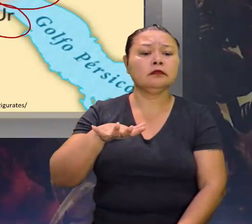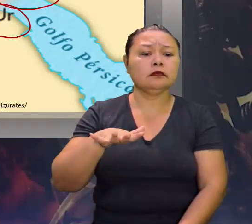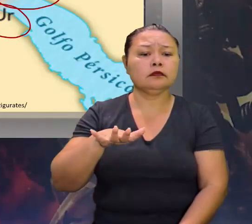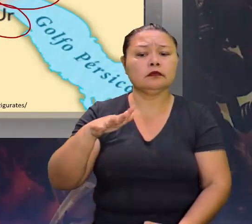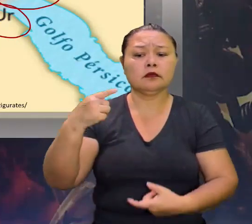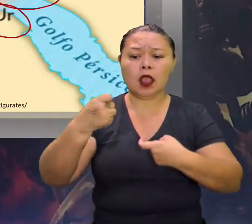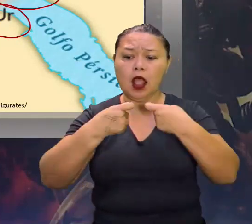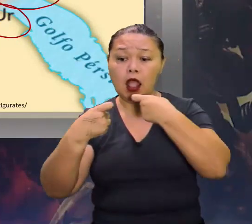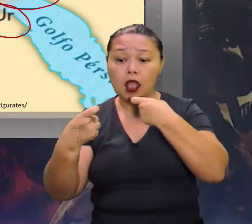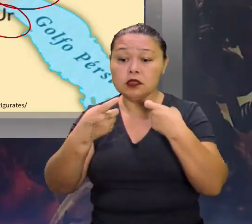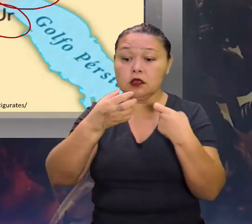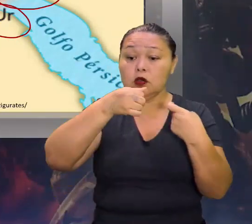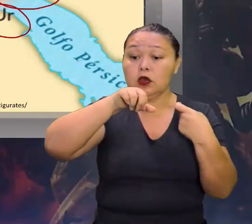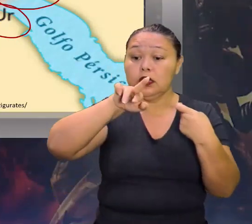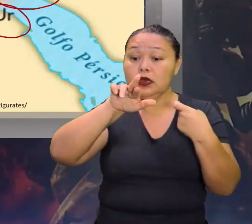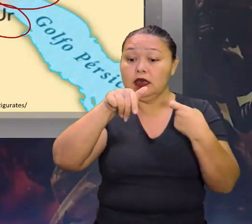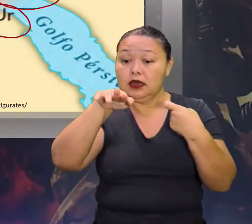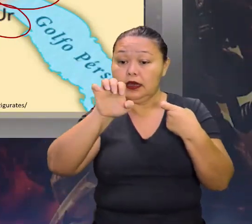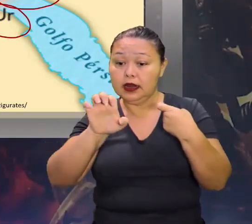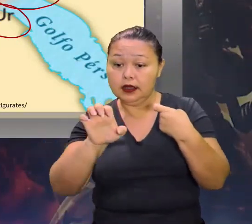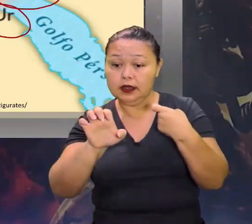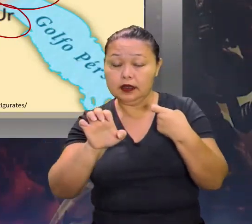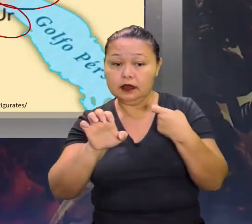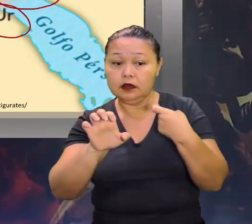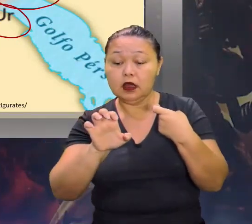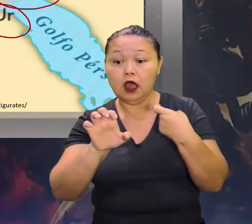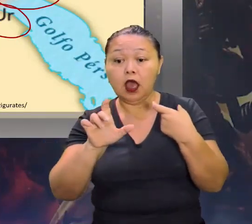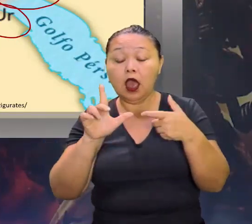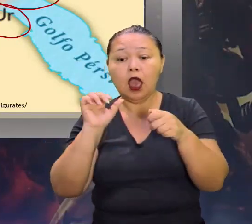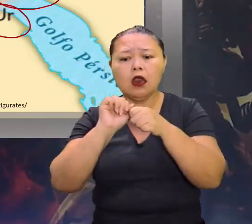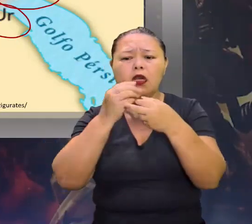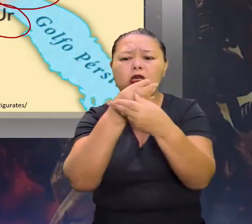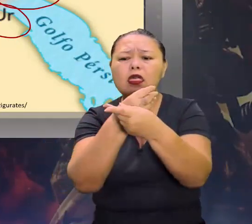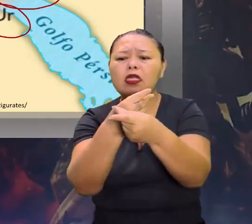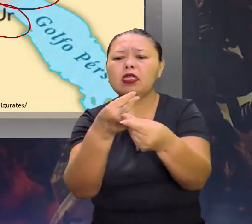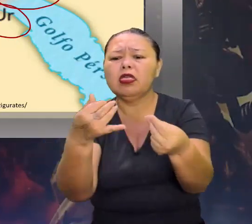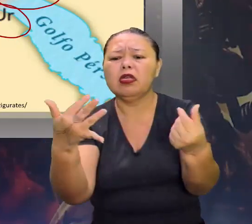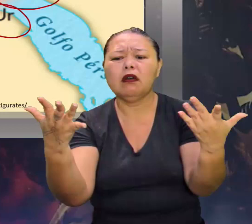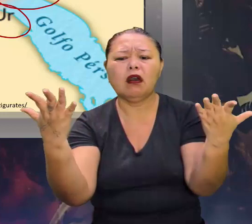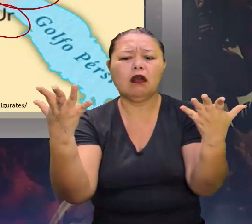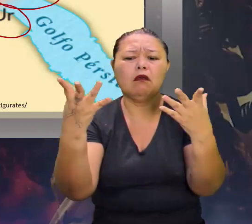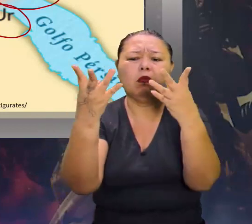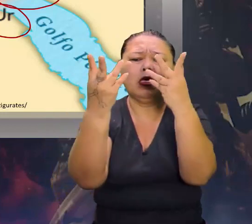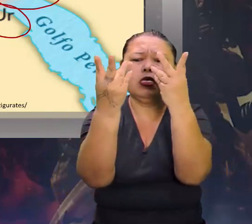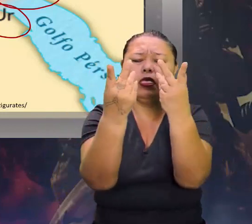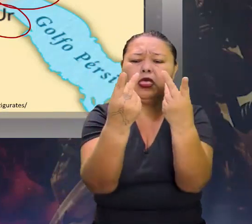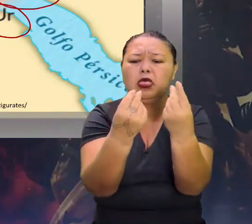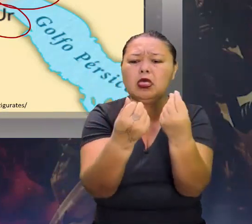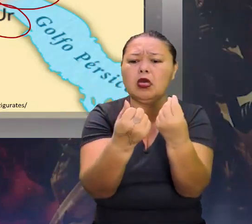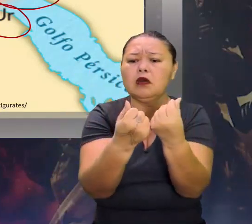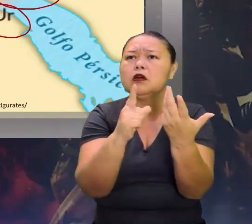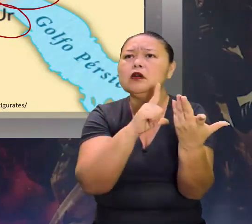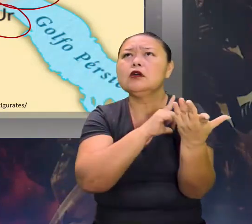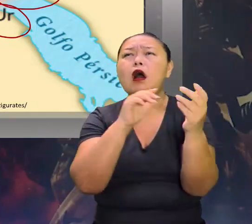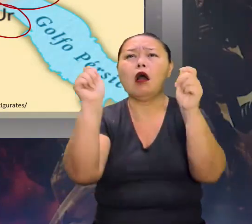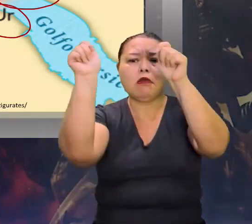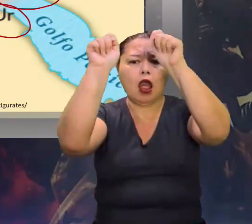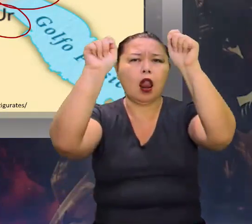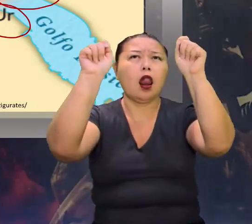Na guerra do Iraque, eles acabaram destruindo alguns